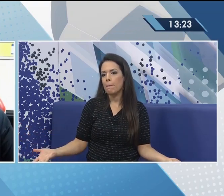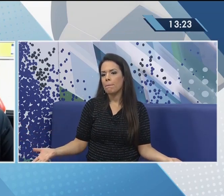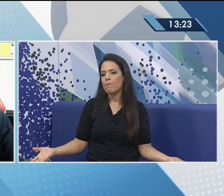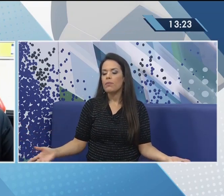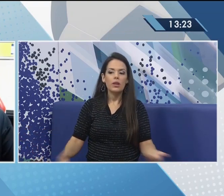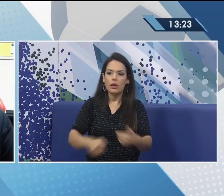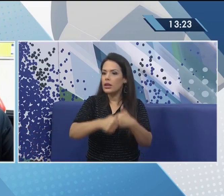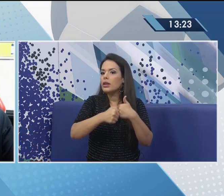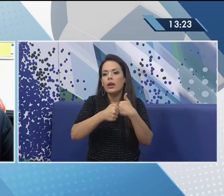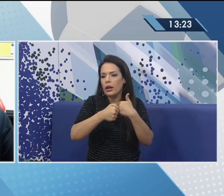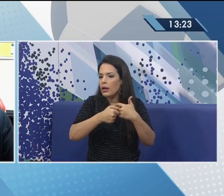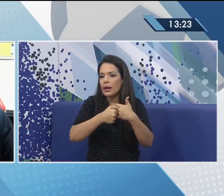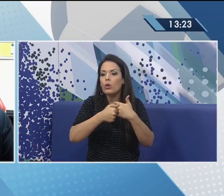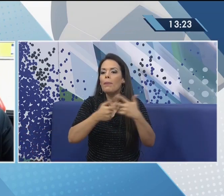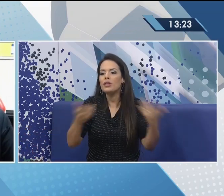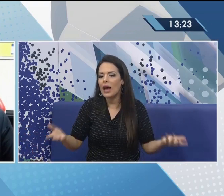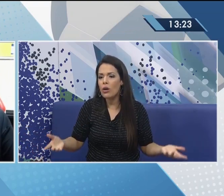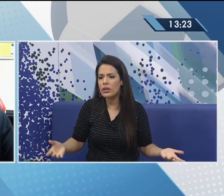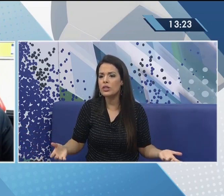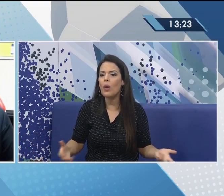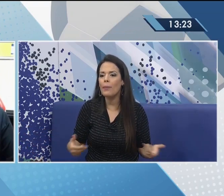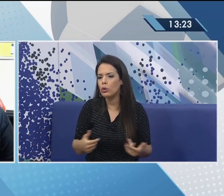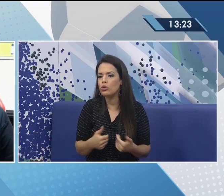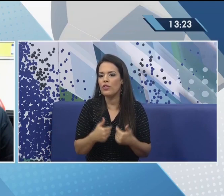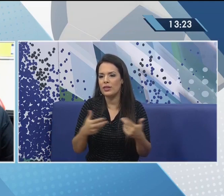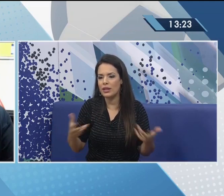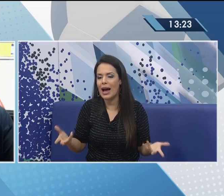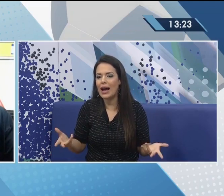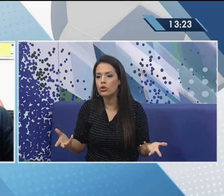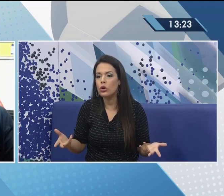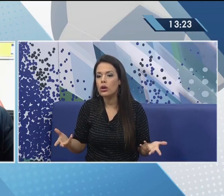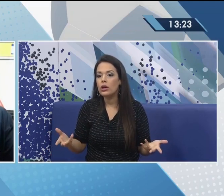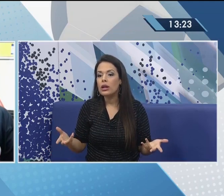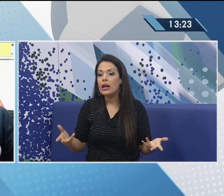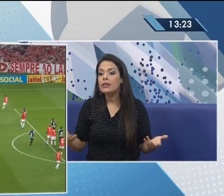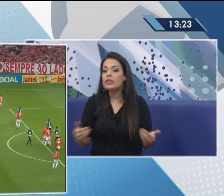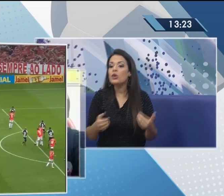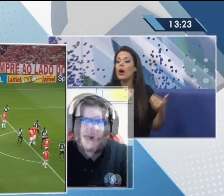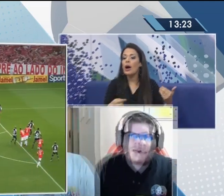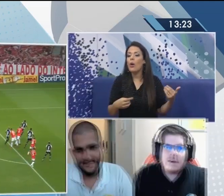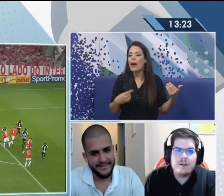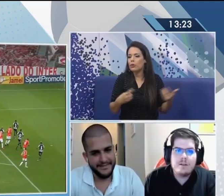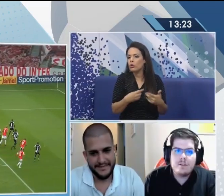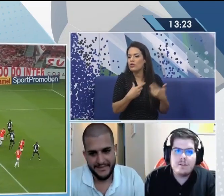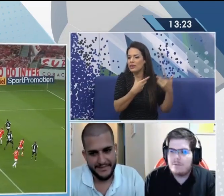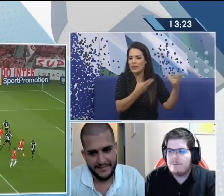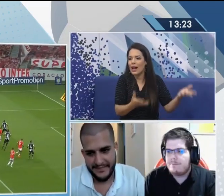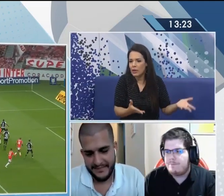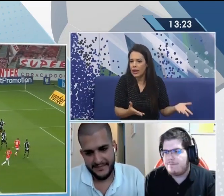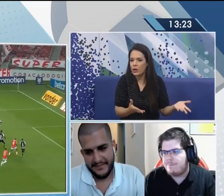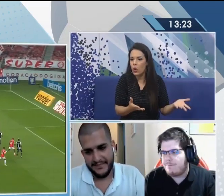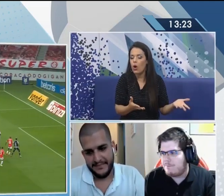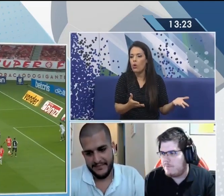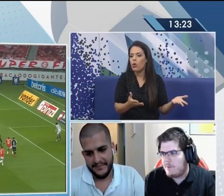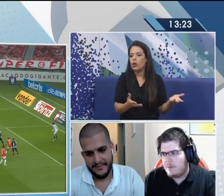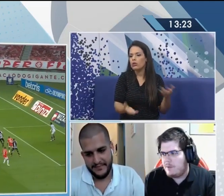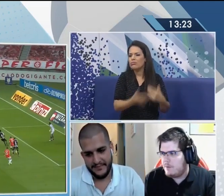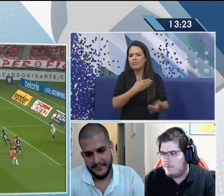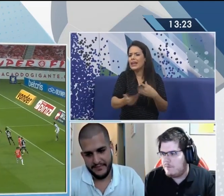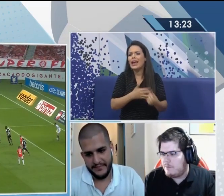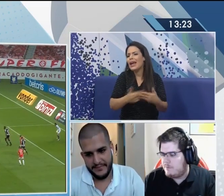falta e que aquilo é bizarro, que se o árbitro não tivesse dado... Que se o árbitro não tivesse dado aquele